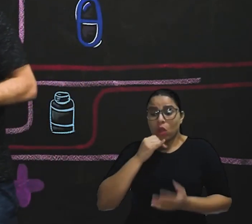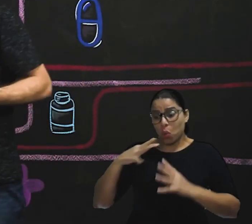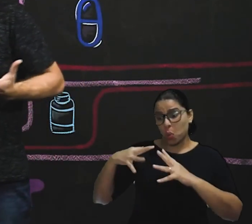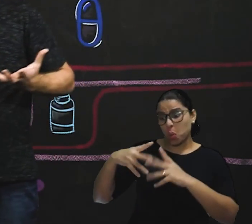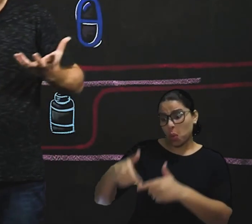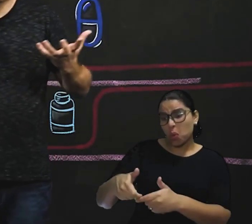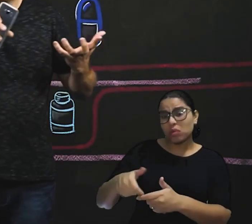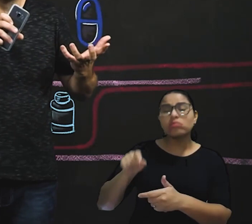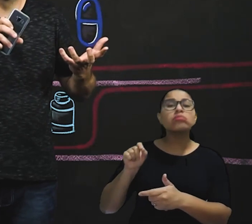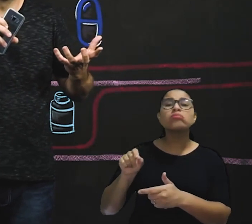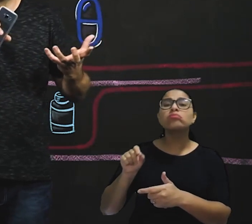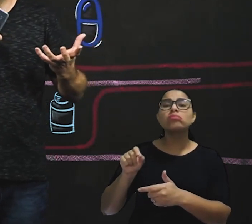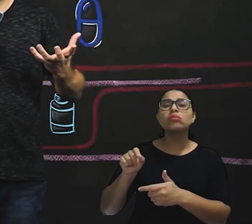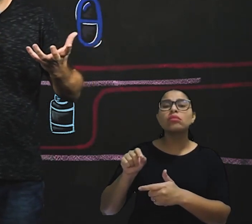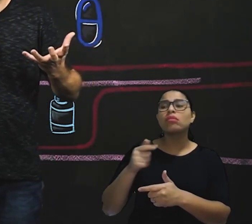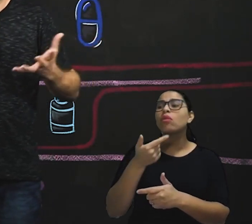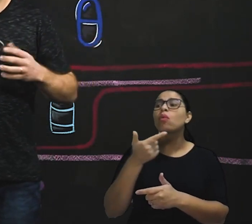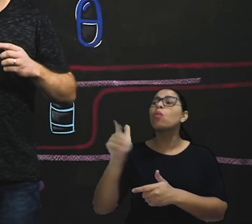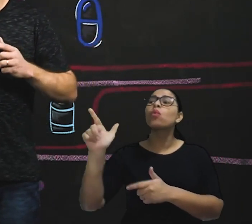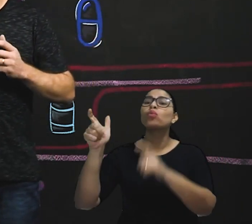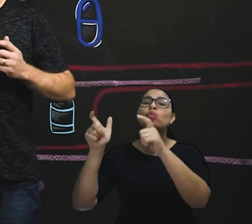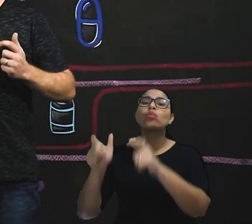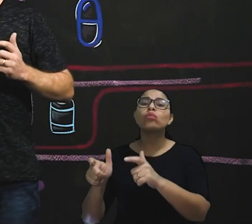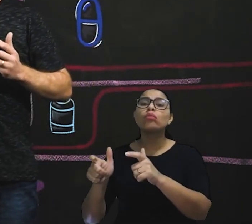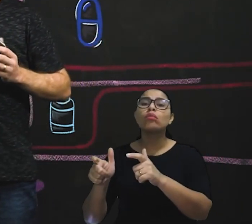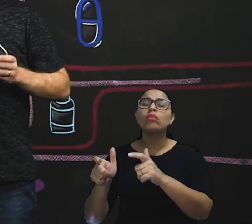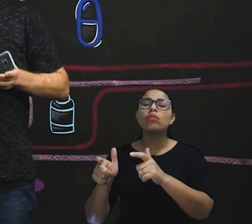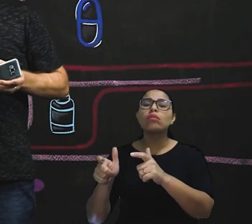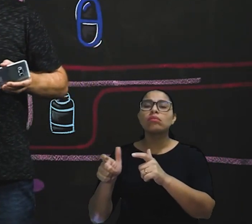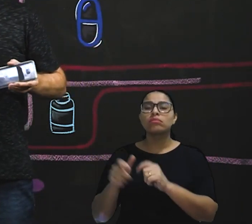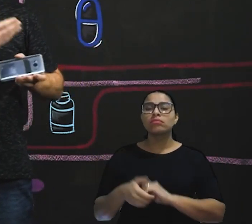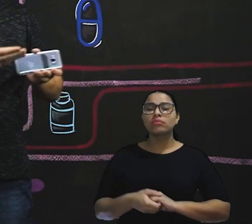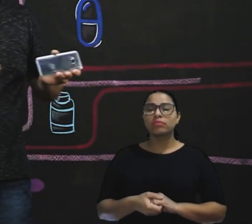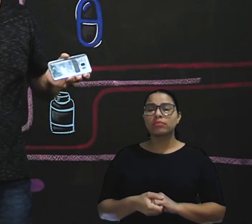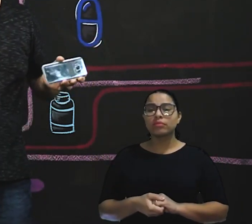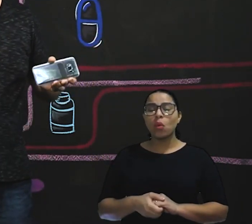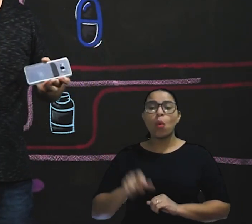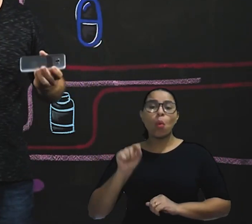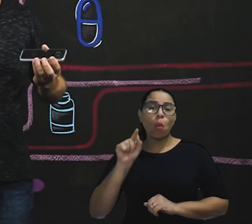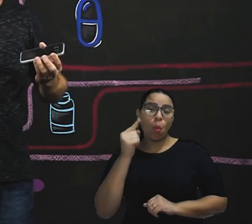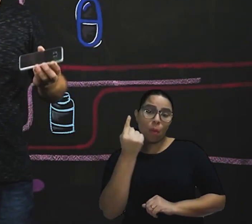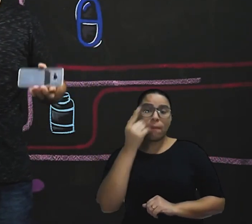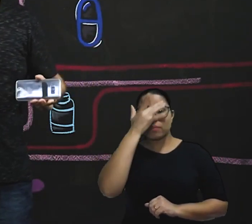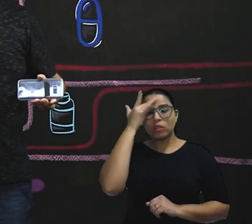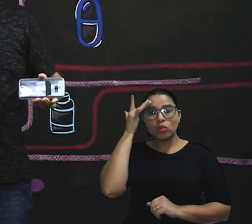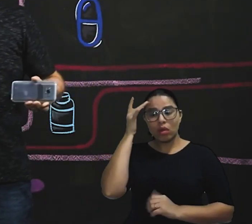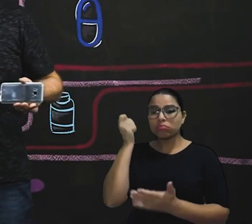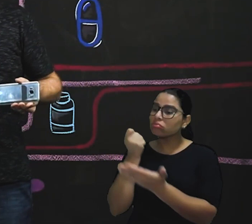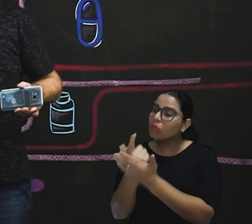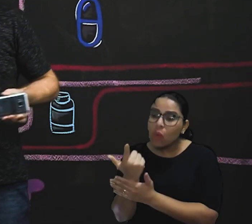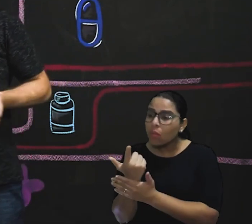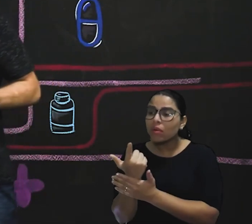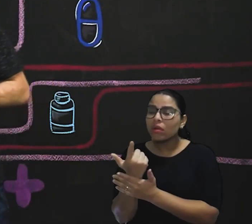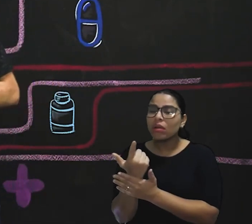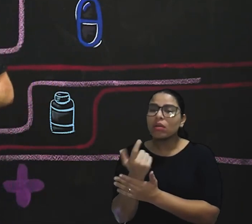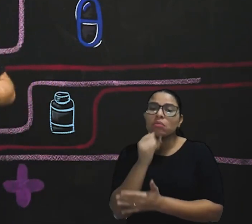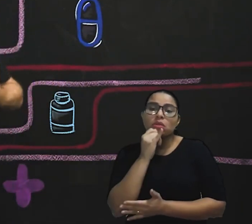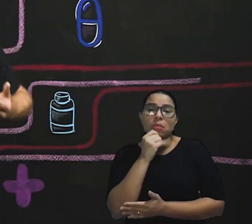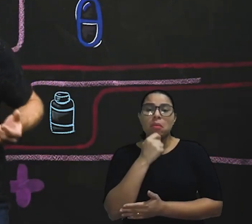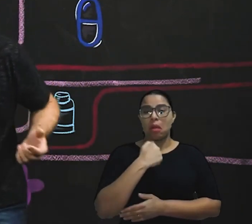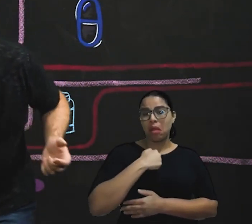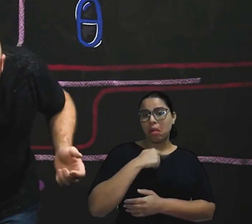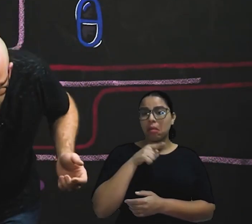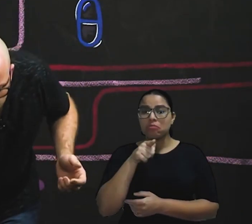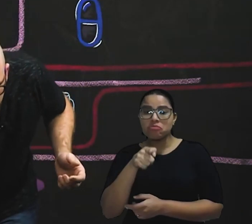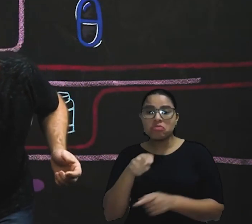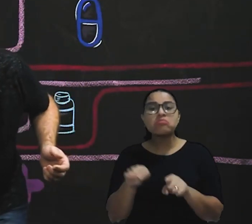vai ser levado para outro ponto, onde vai ser utilizado aí por uma pessoa comum, como eu, como você. Se a gente